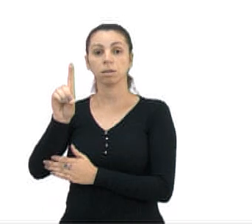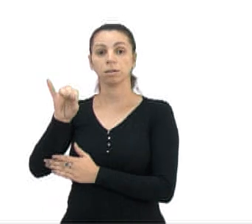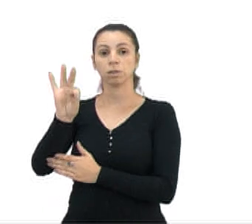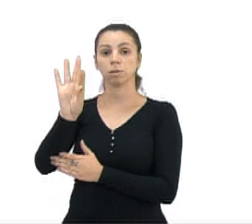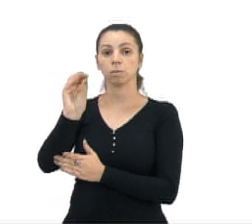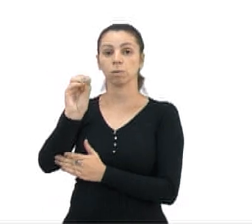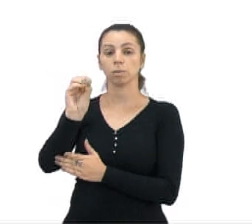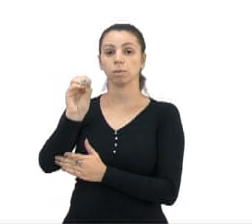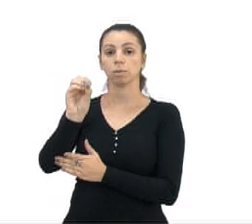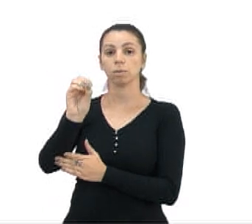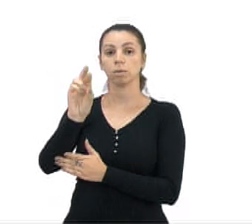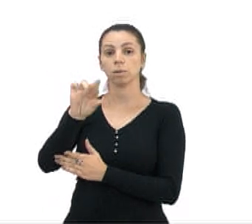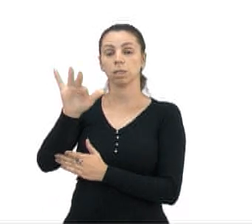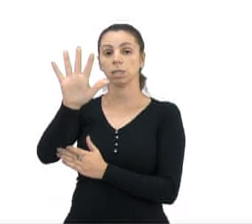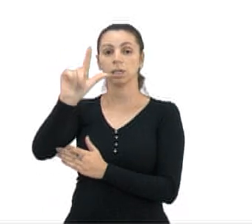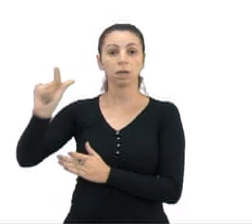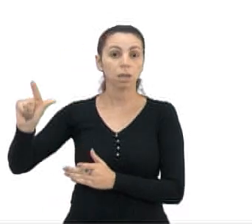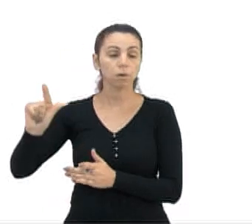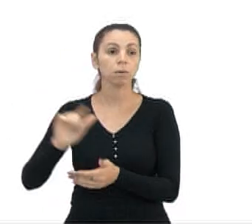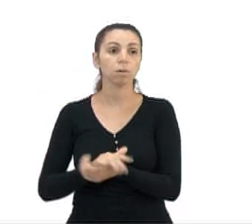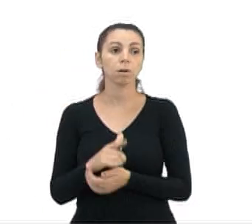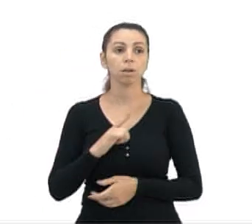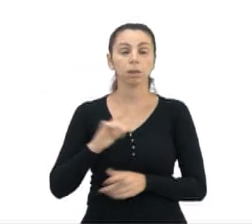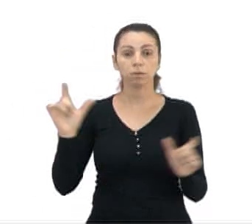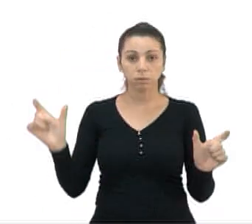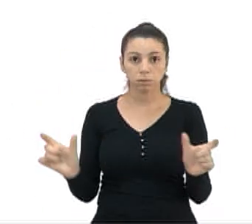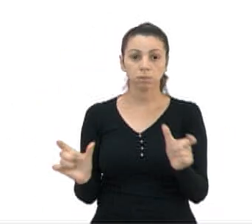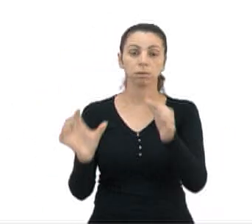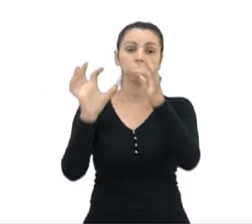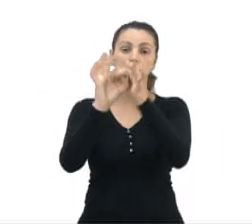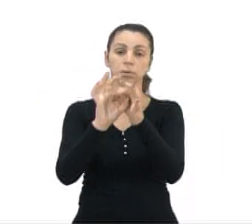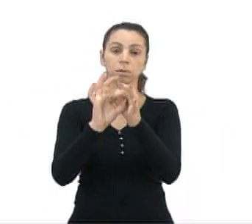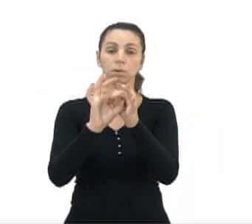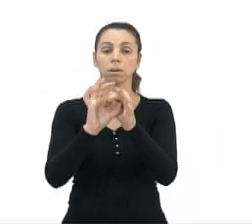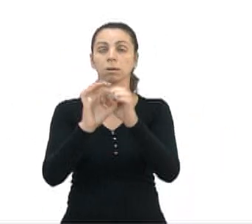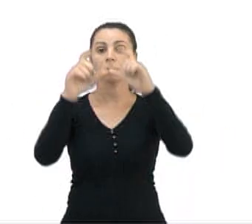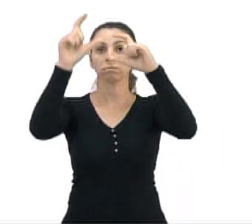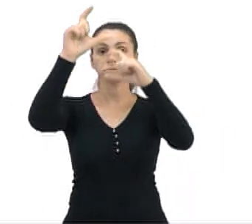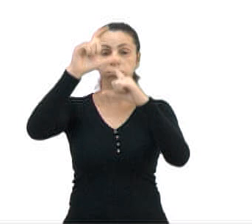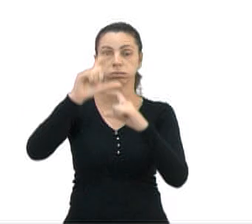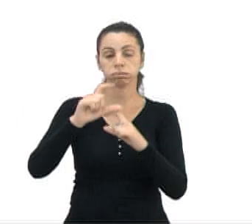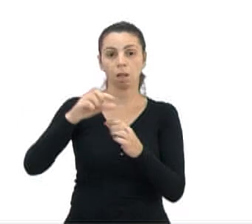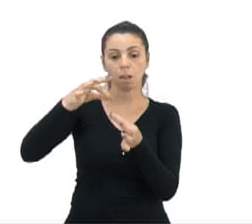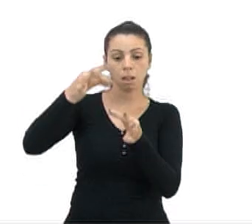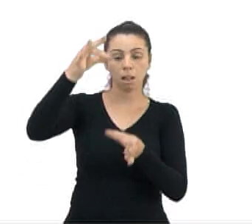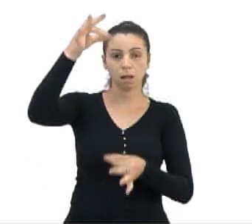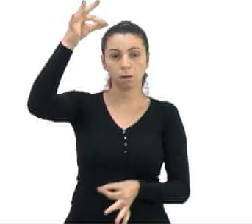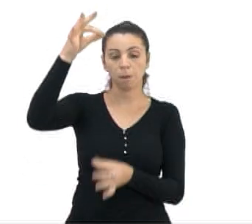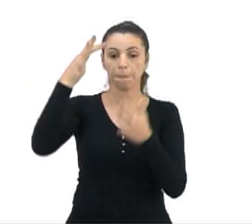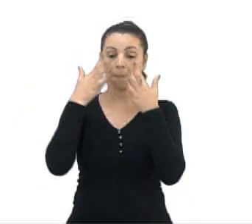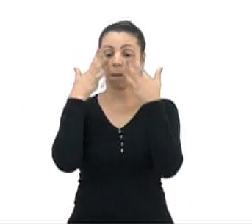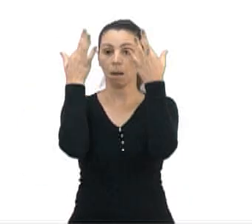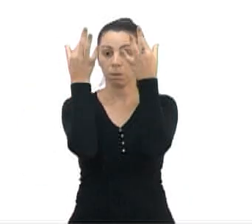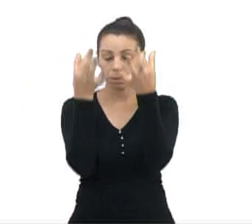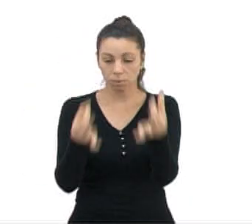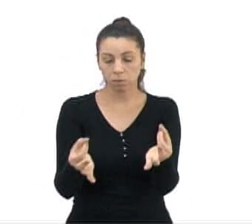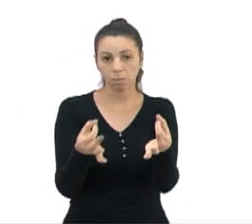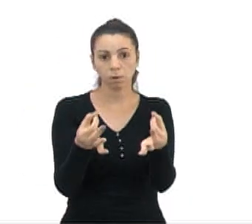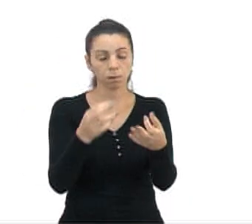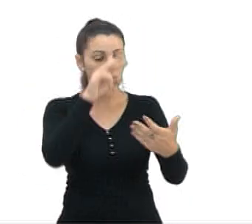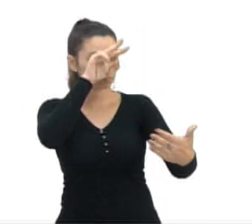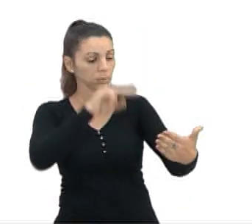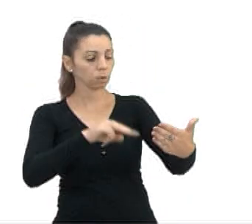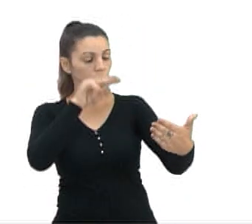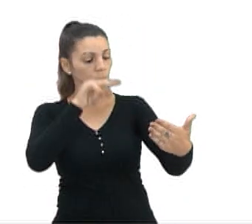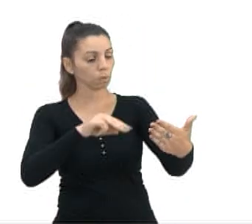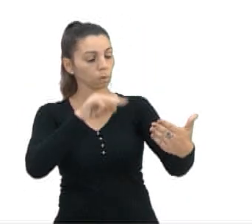integrante entre uma frase e outra, ou em trechos mais longos, a fim de se manter a atenção do leitor na